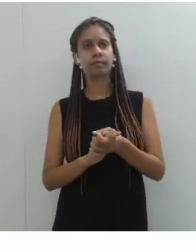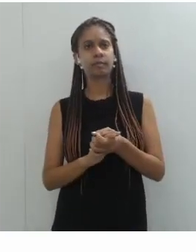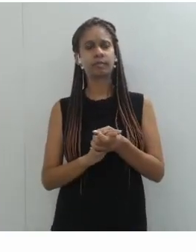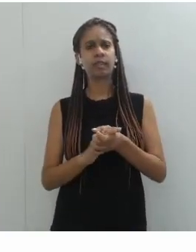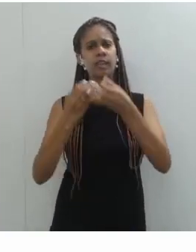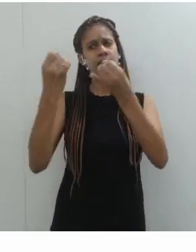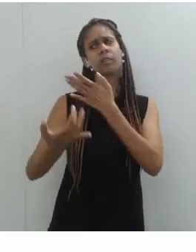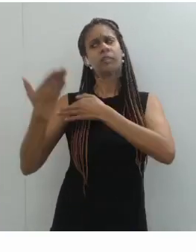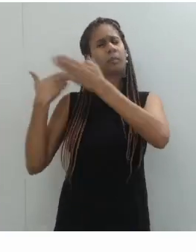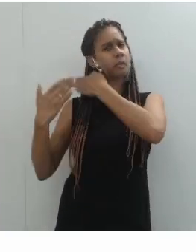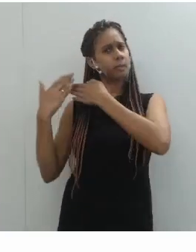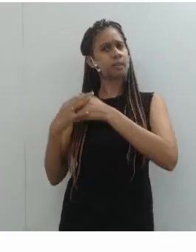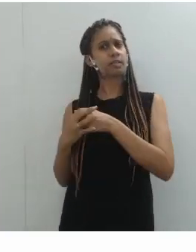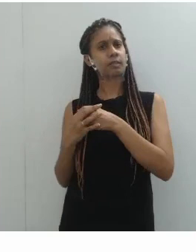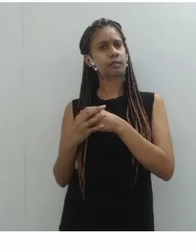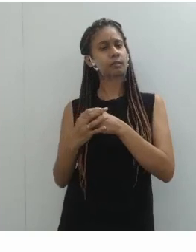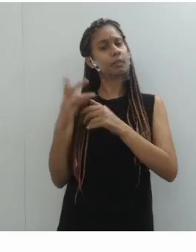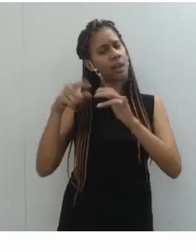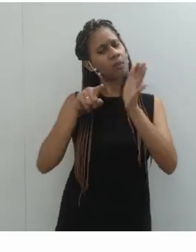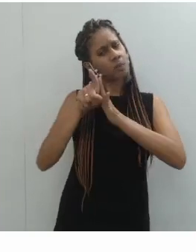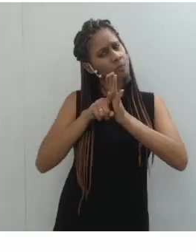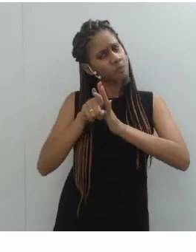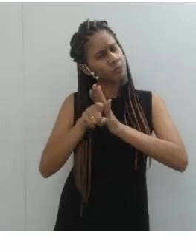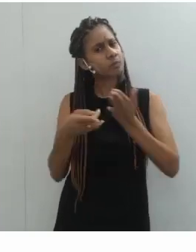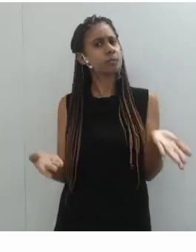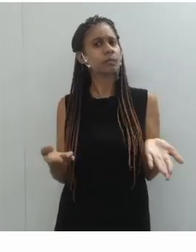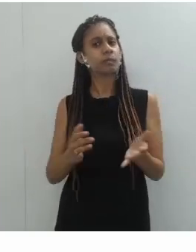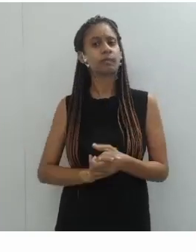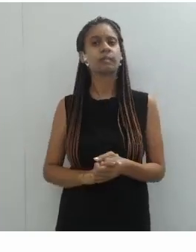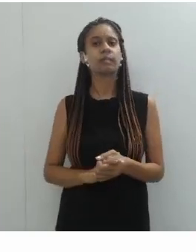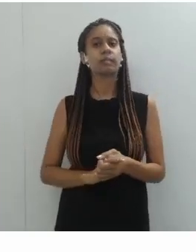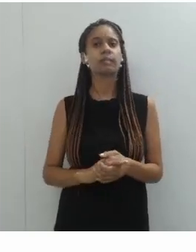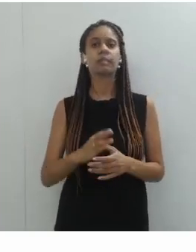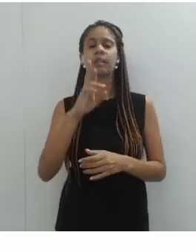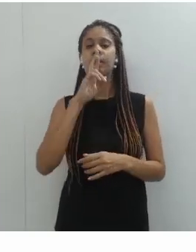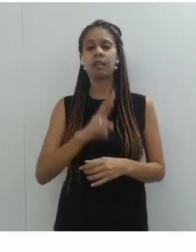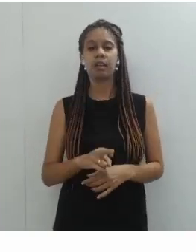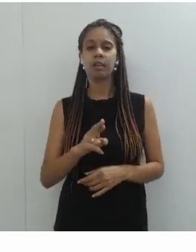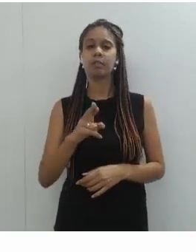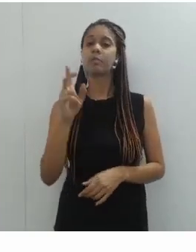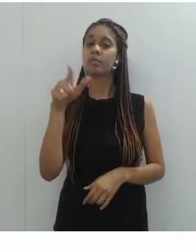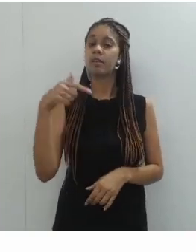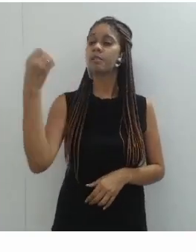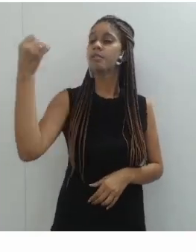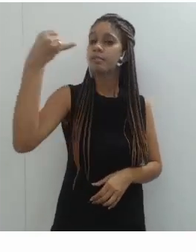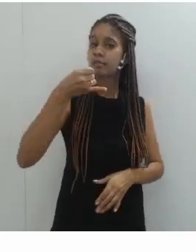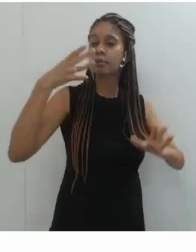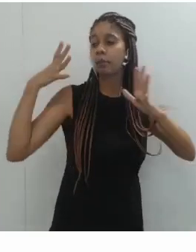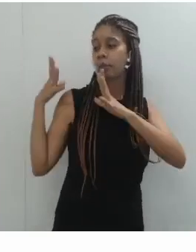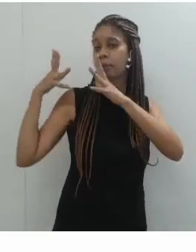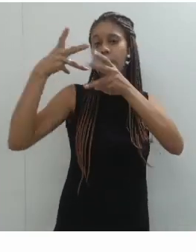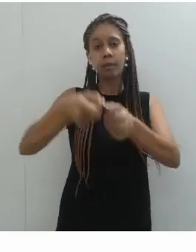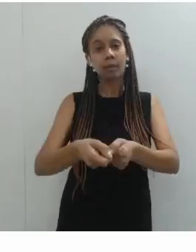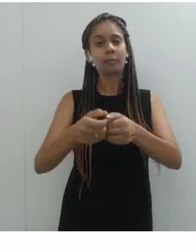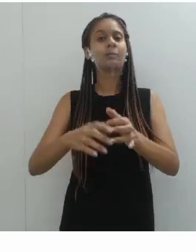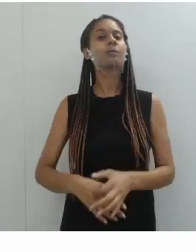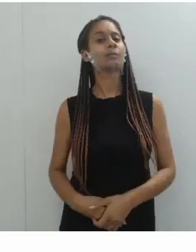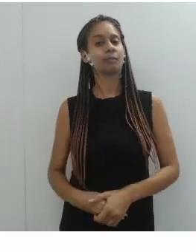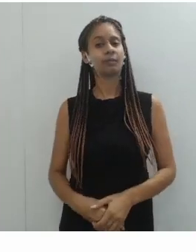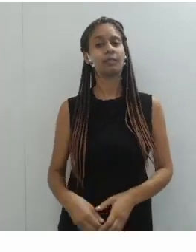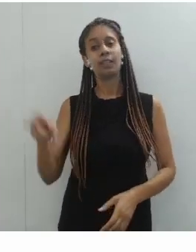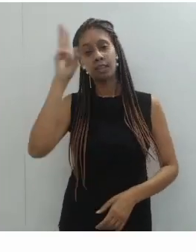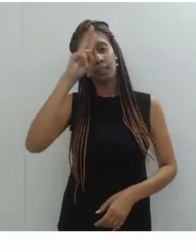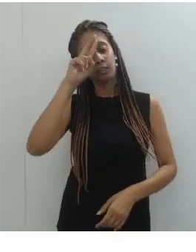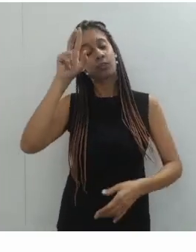o passado? É uma investigação? A resposta é sim para todas elas. História é